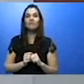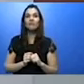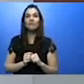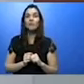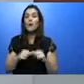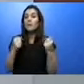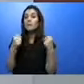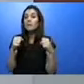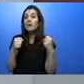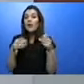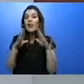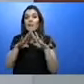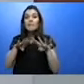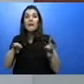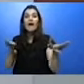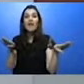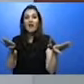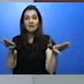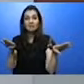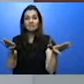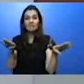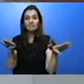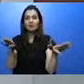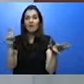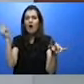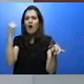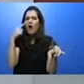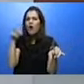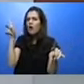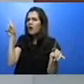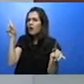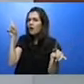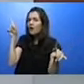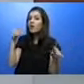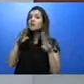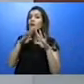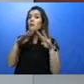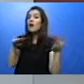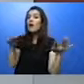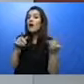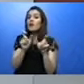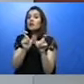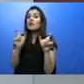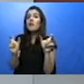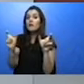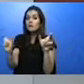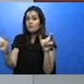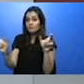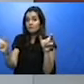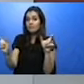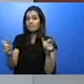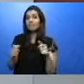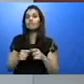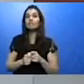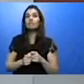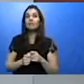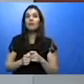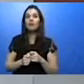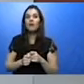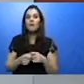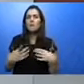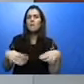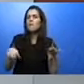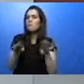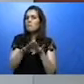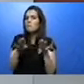a separação de sílabas quando não der para escrever a palavrinha inteira na mesma frase. Mas, ao mesmo